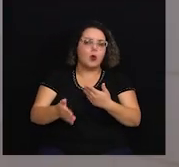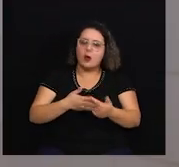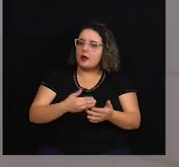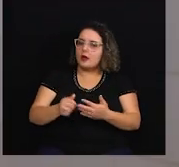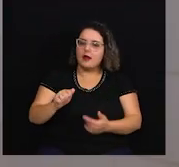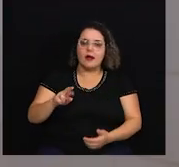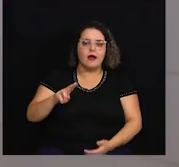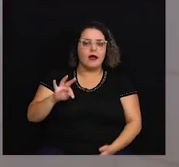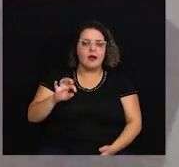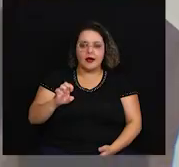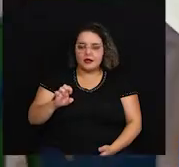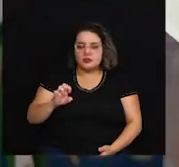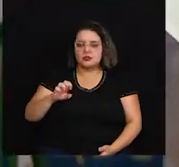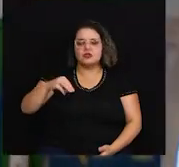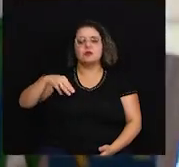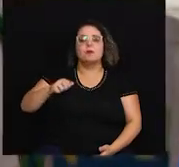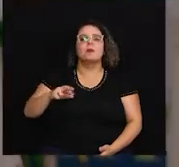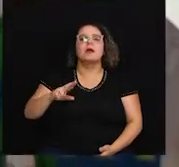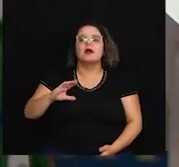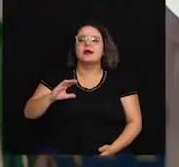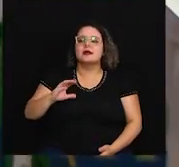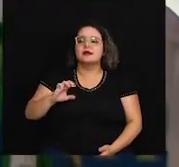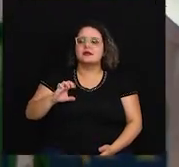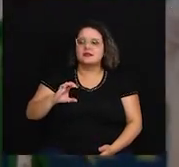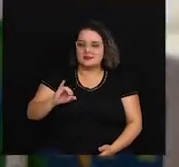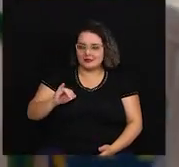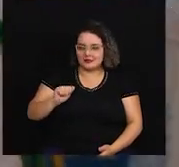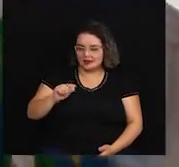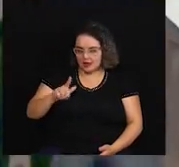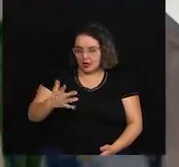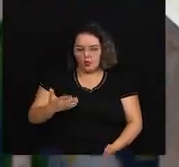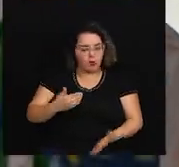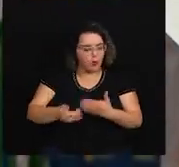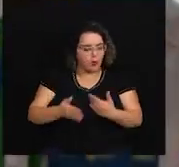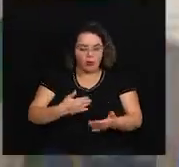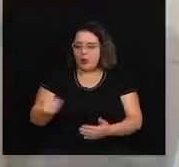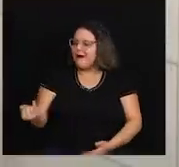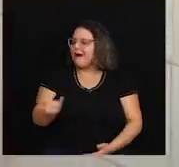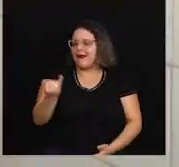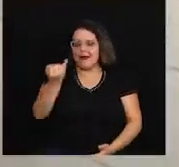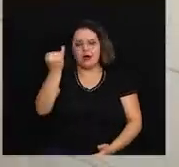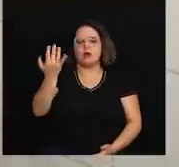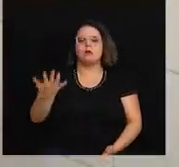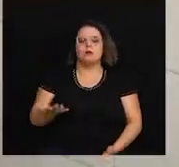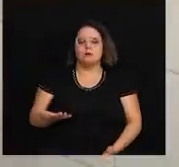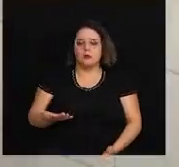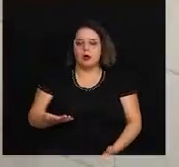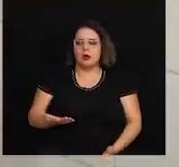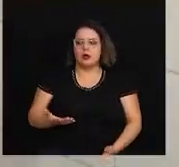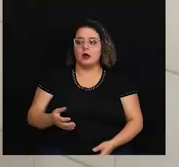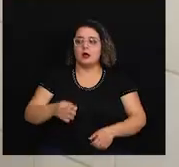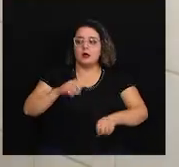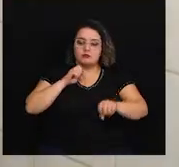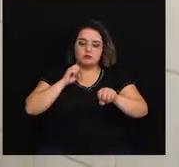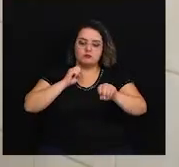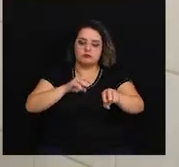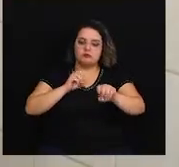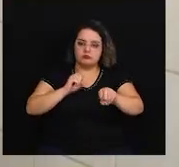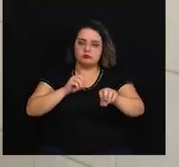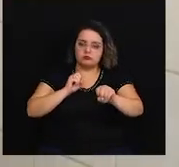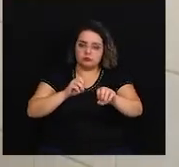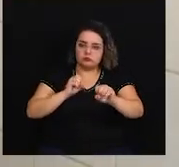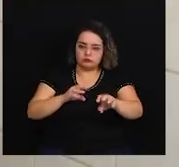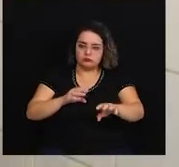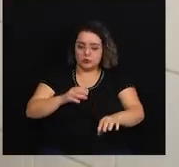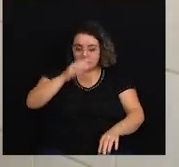é importantíssimo porque arte marcial então ela vai educada e ela vai